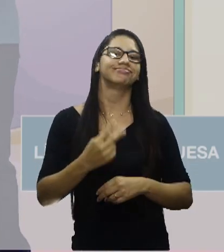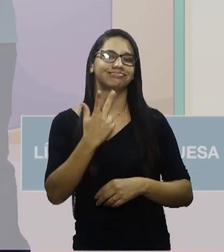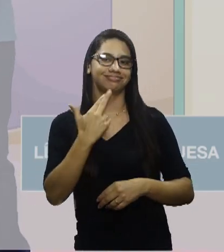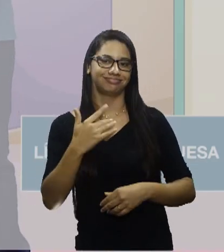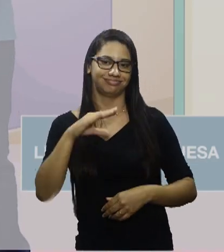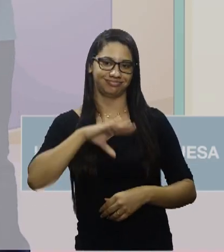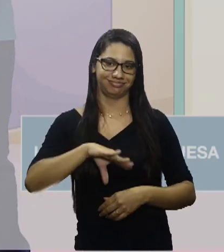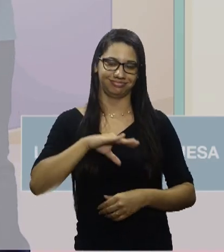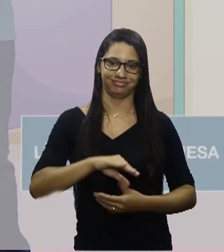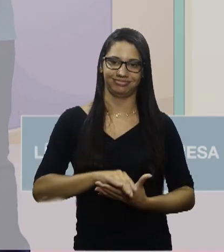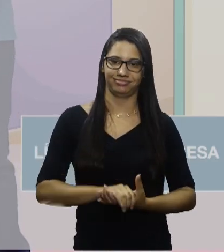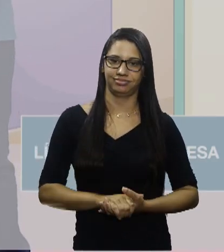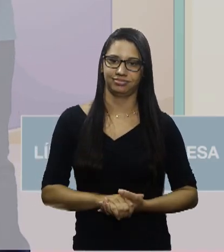Obrigado.